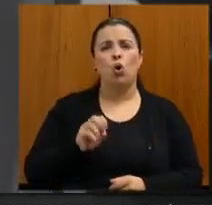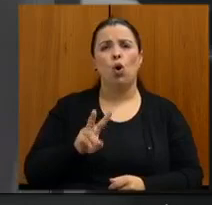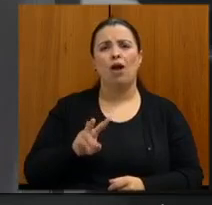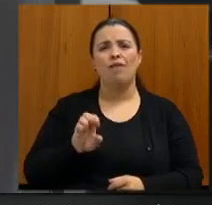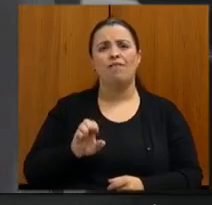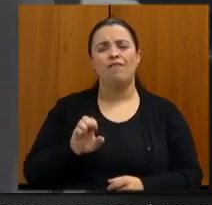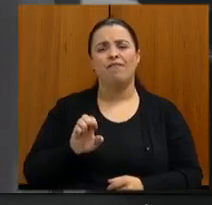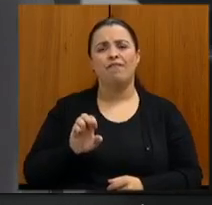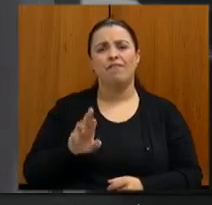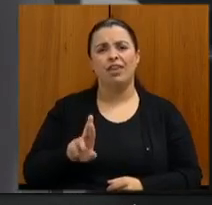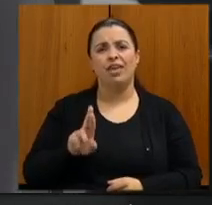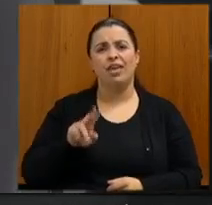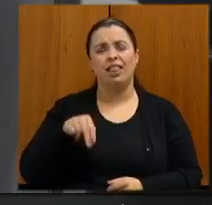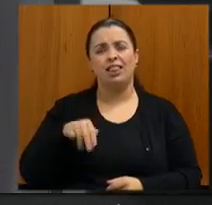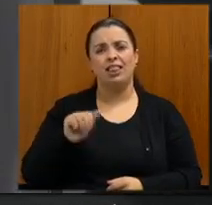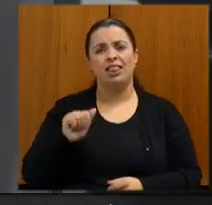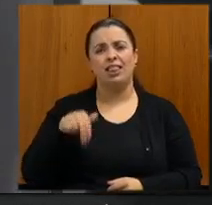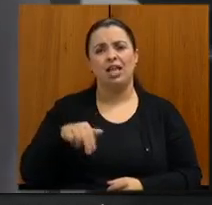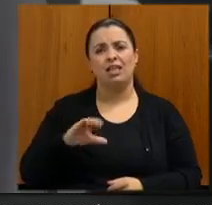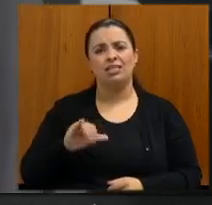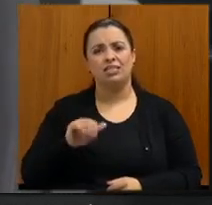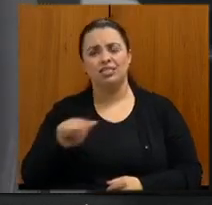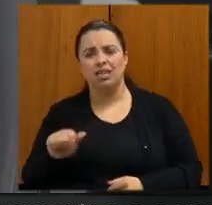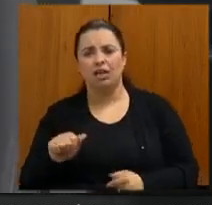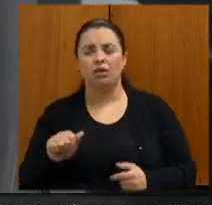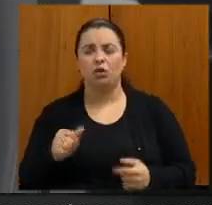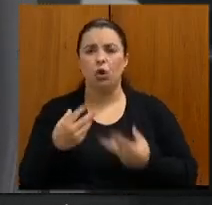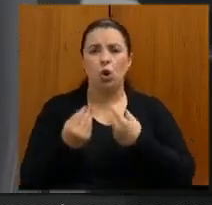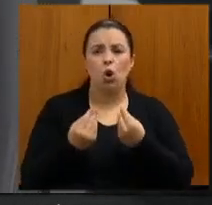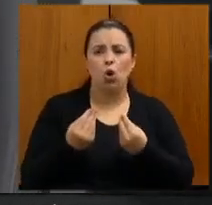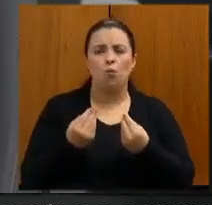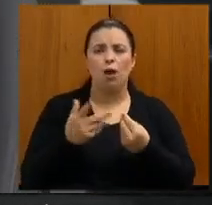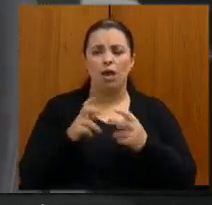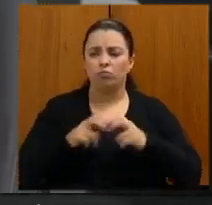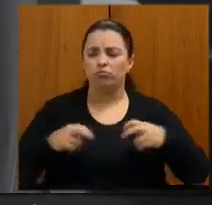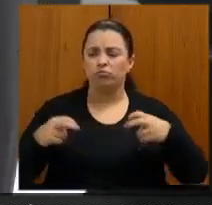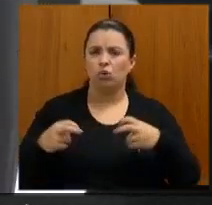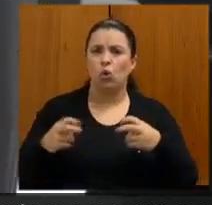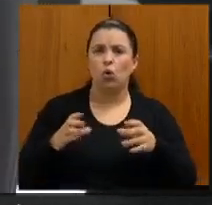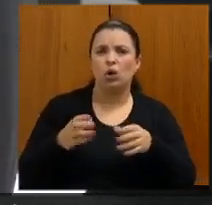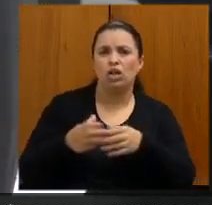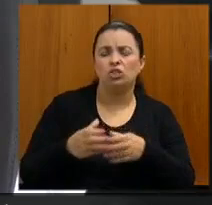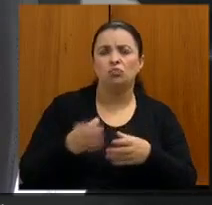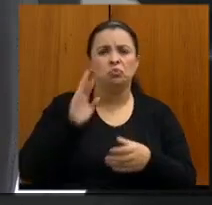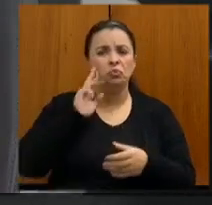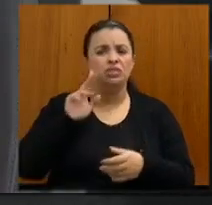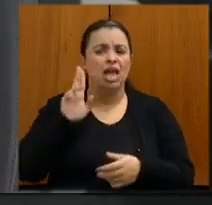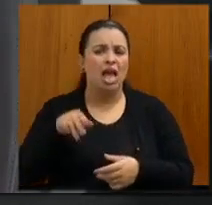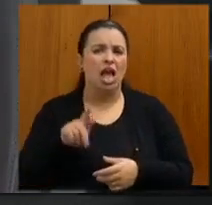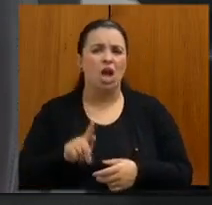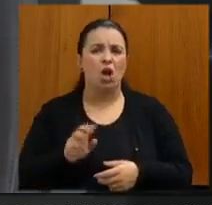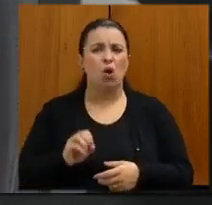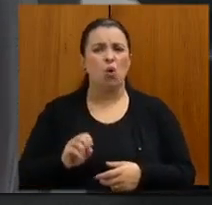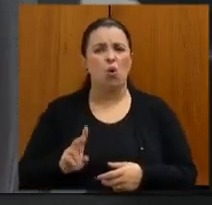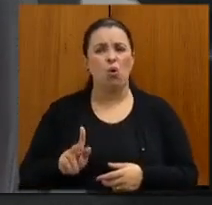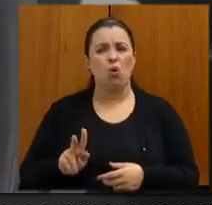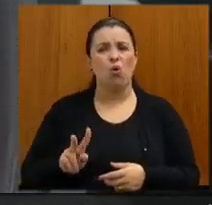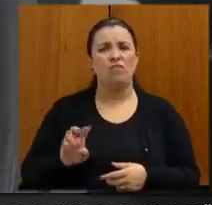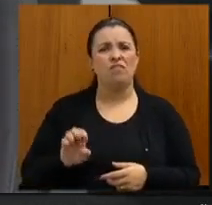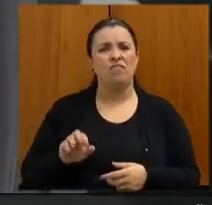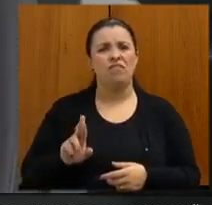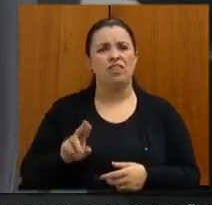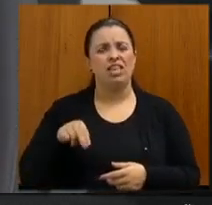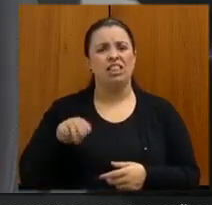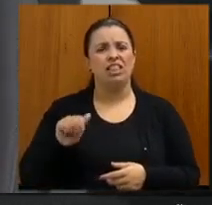é a forma a organizar ativa da mesa essa construção coletiva não sei se é governância eu acho que isso usa a palavra